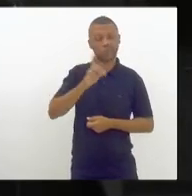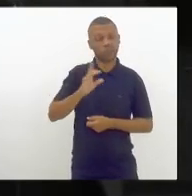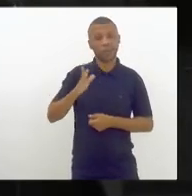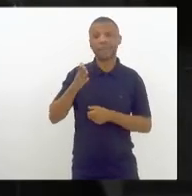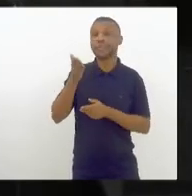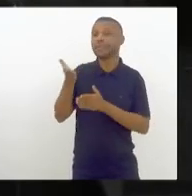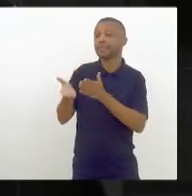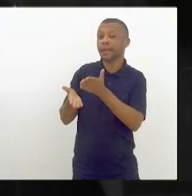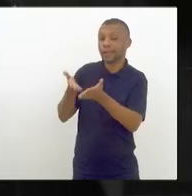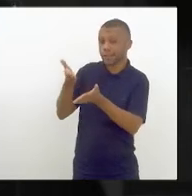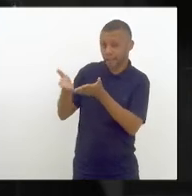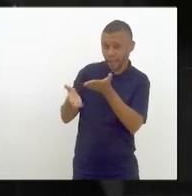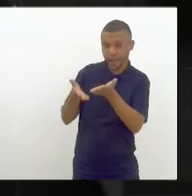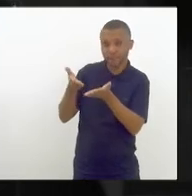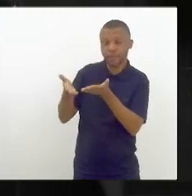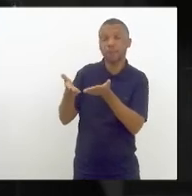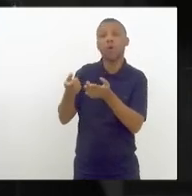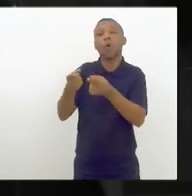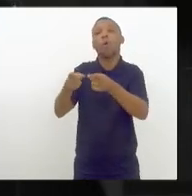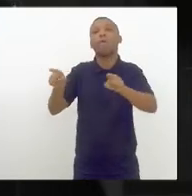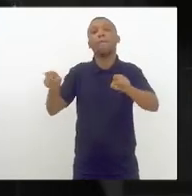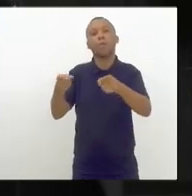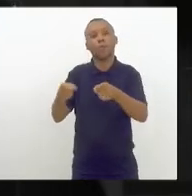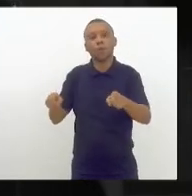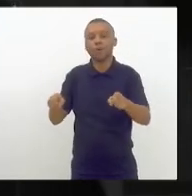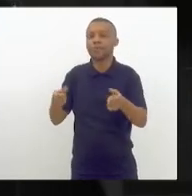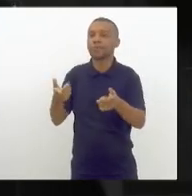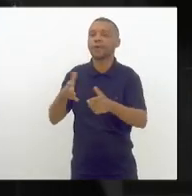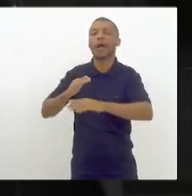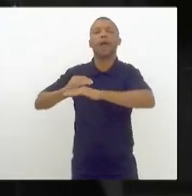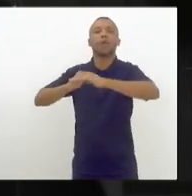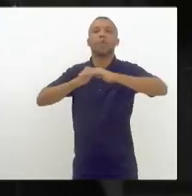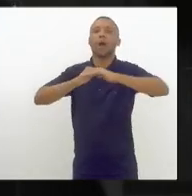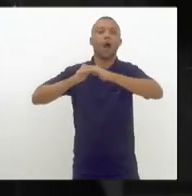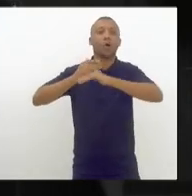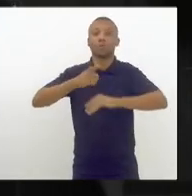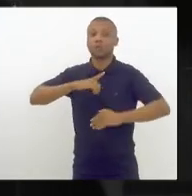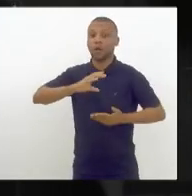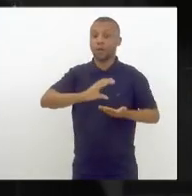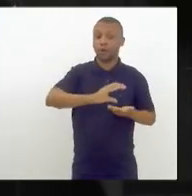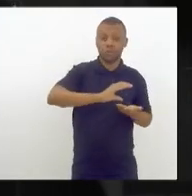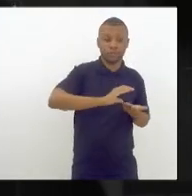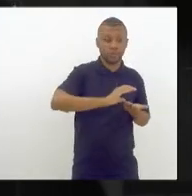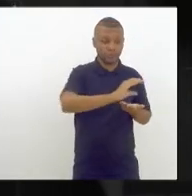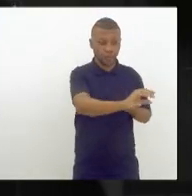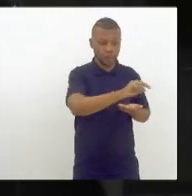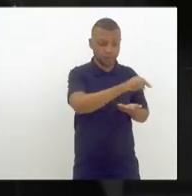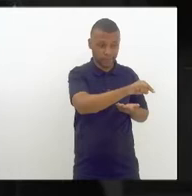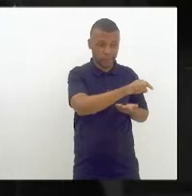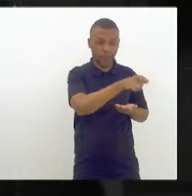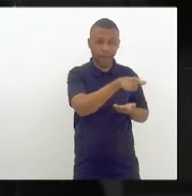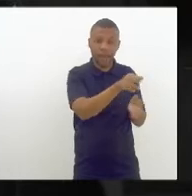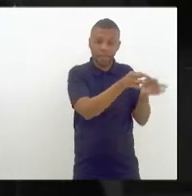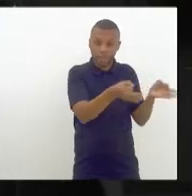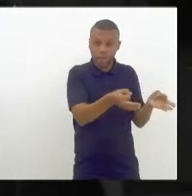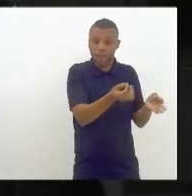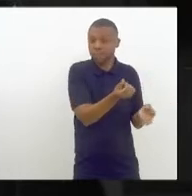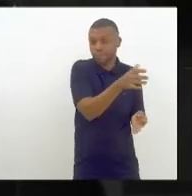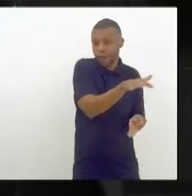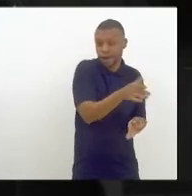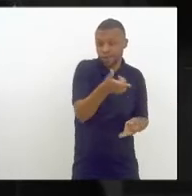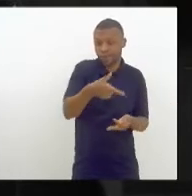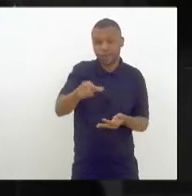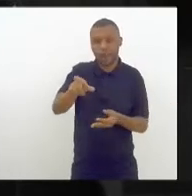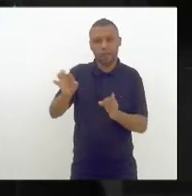disse no início tudo isso músicos querem se apresentavam de igual maneira não havia Caxias diferenciados todos eram tratados